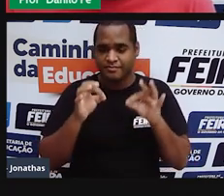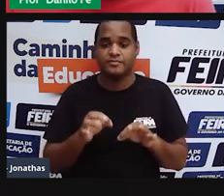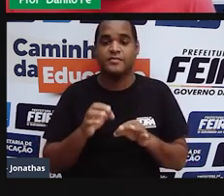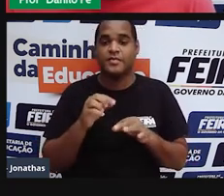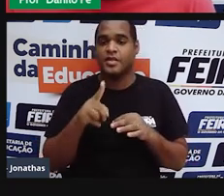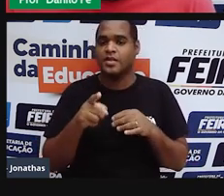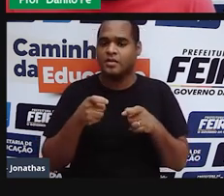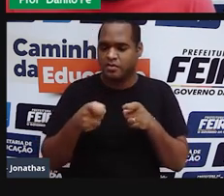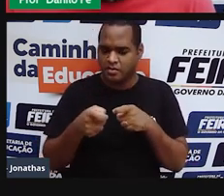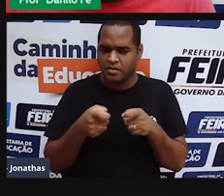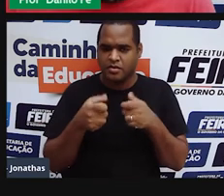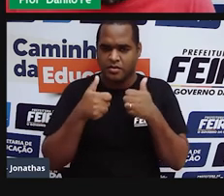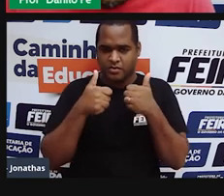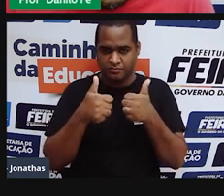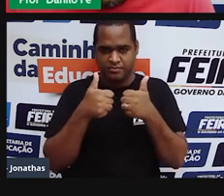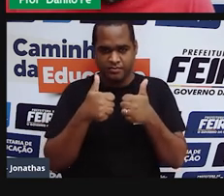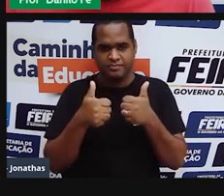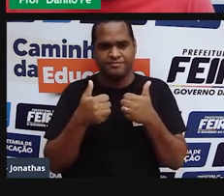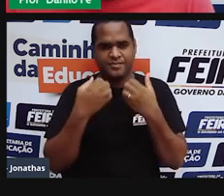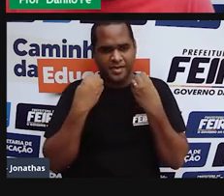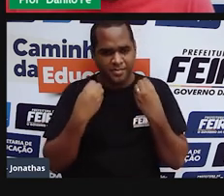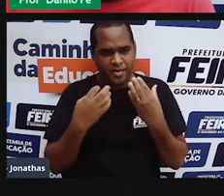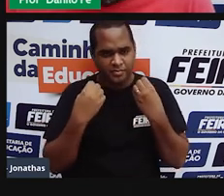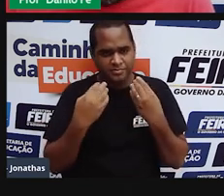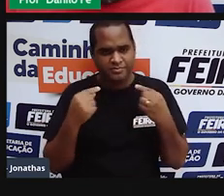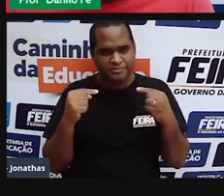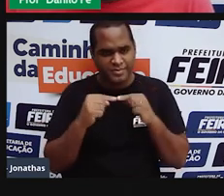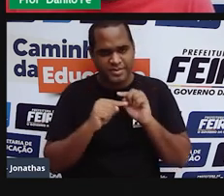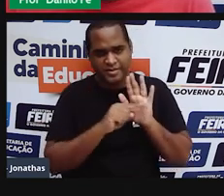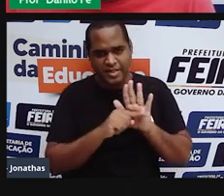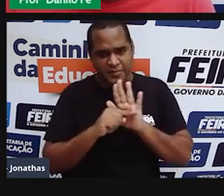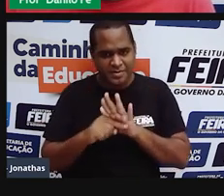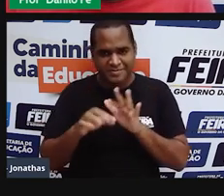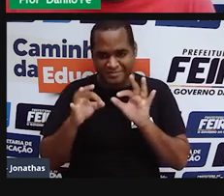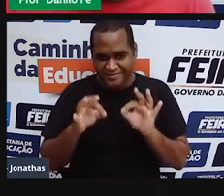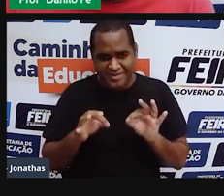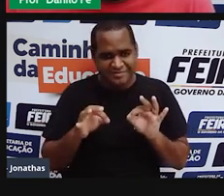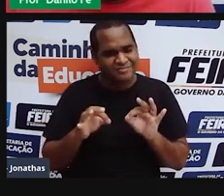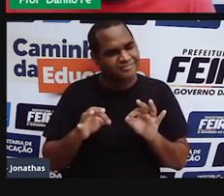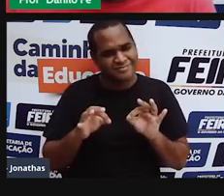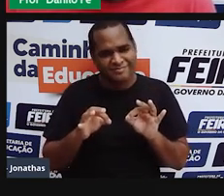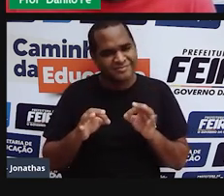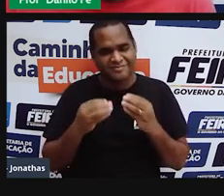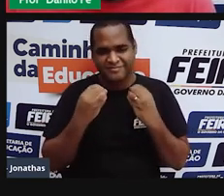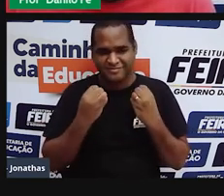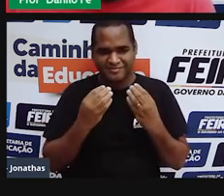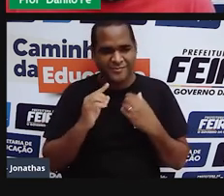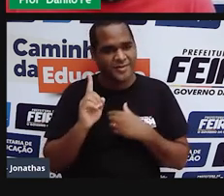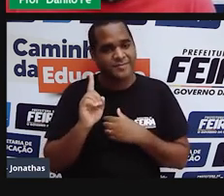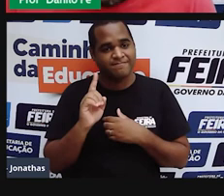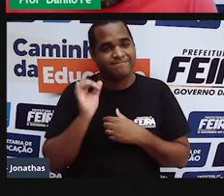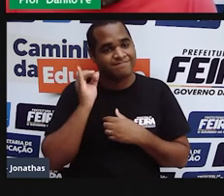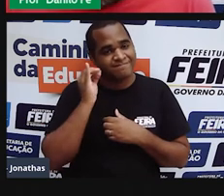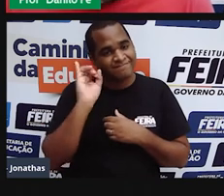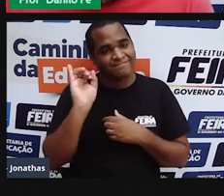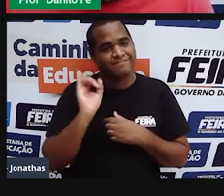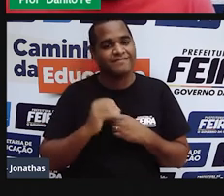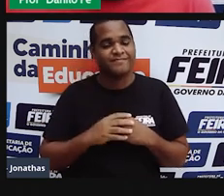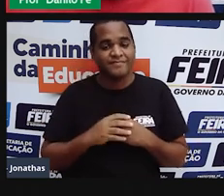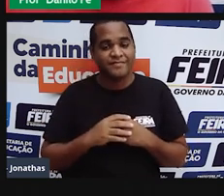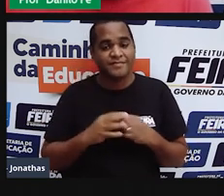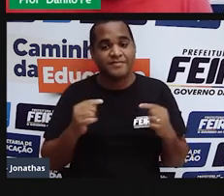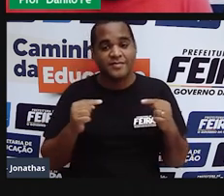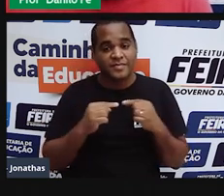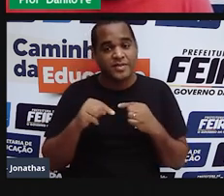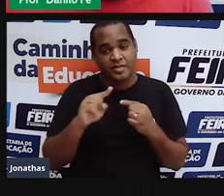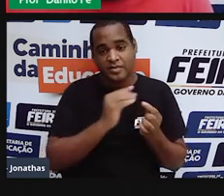irrigação a guerra é uma forma correta e resolver as questões e que essa guerra não